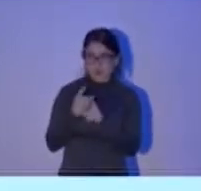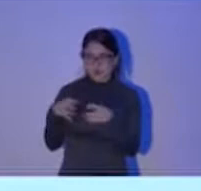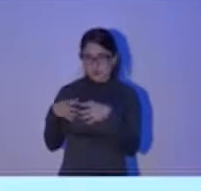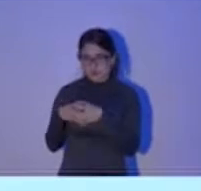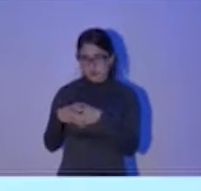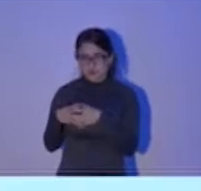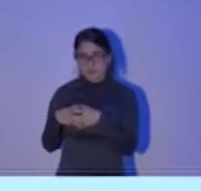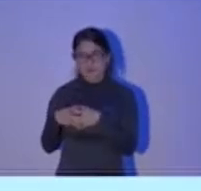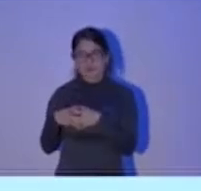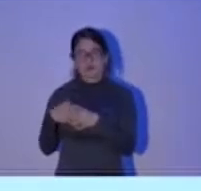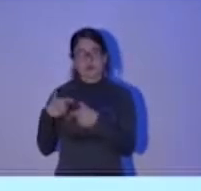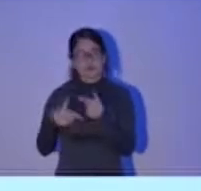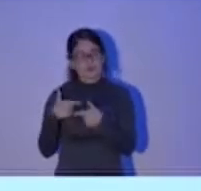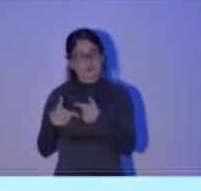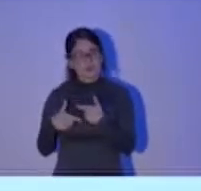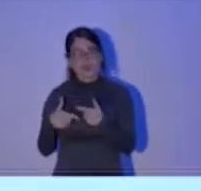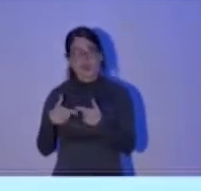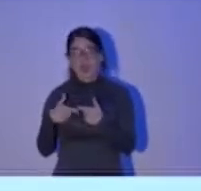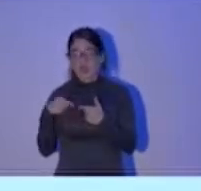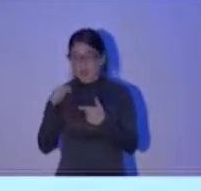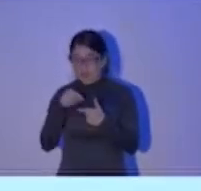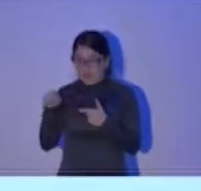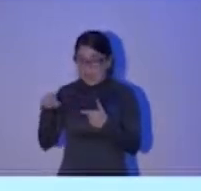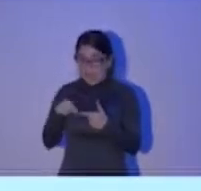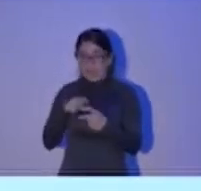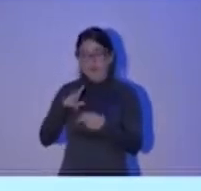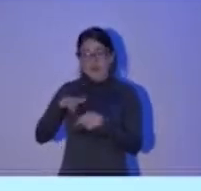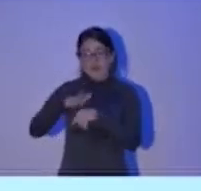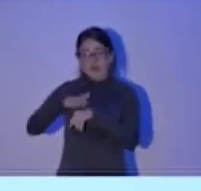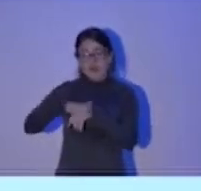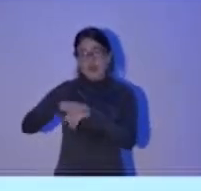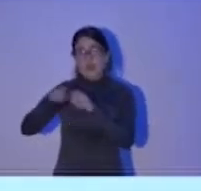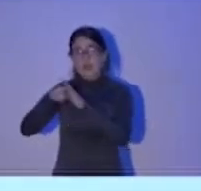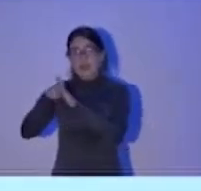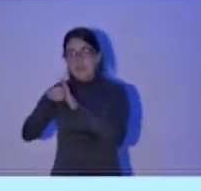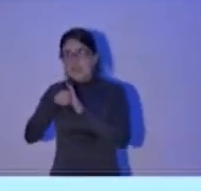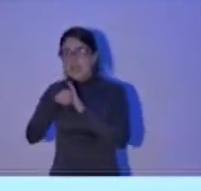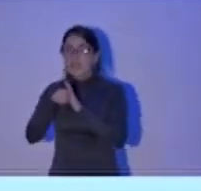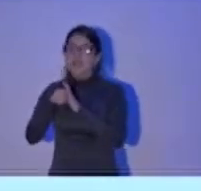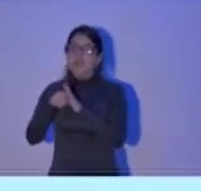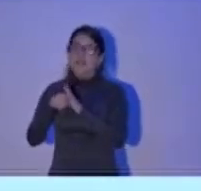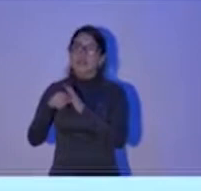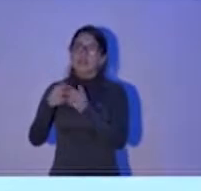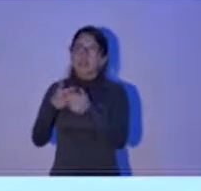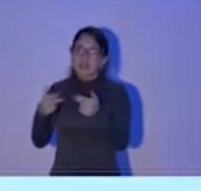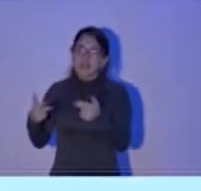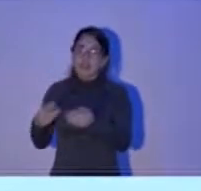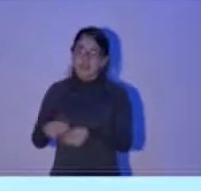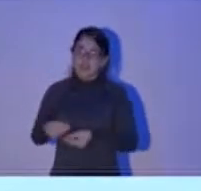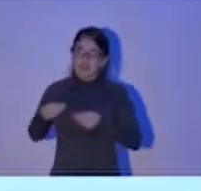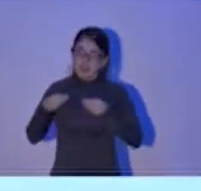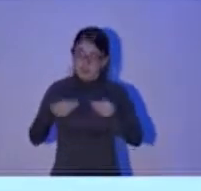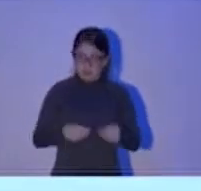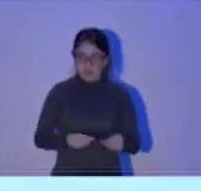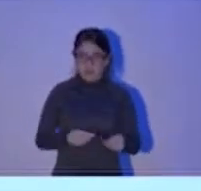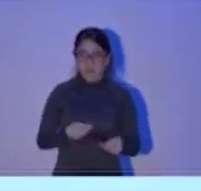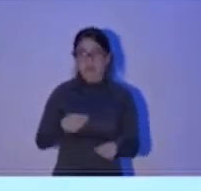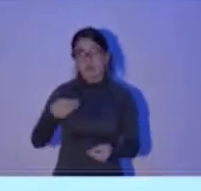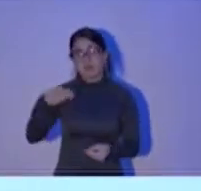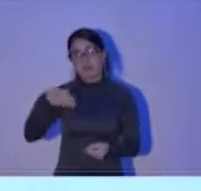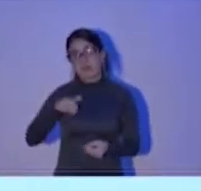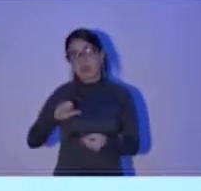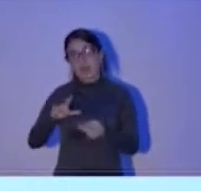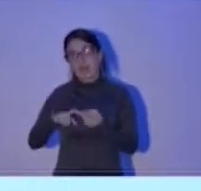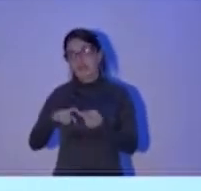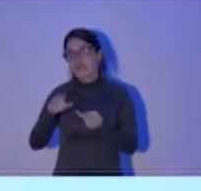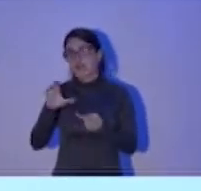um trabalho de campo de pesquisa, onde todos os participantes com sede, UNDIME, Ministério da Educação